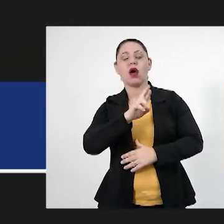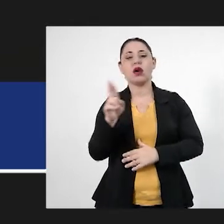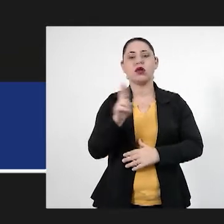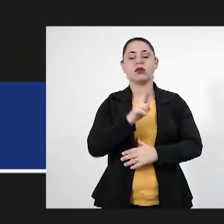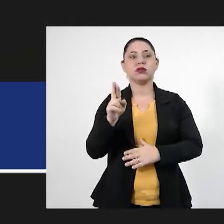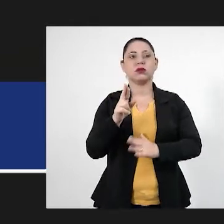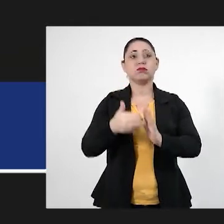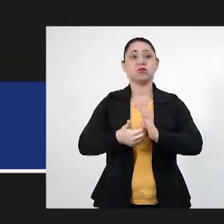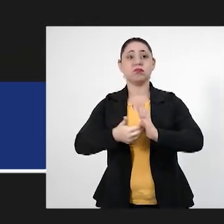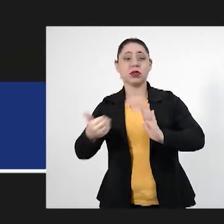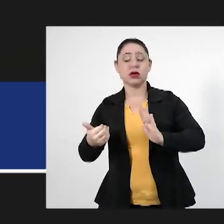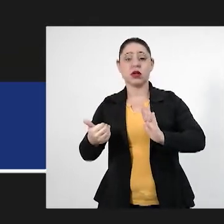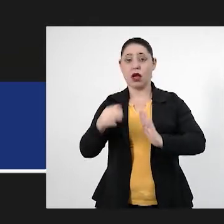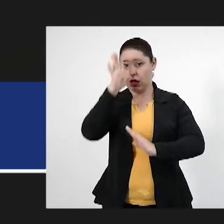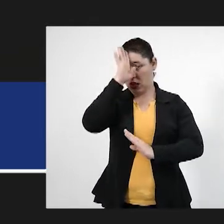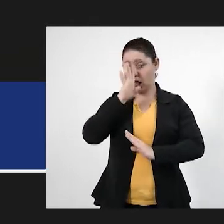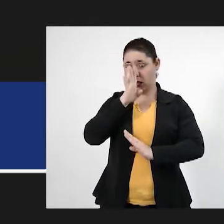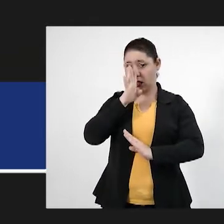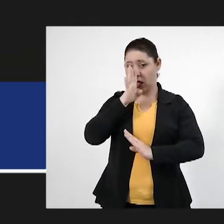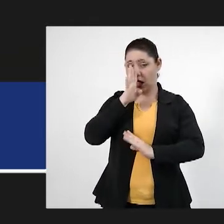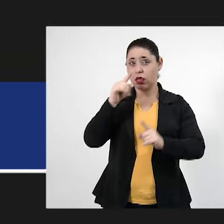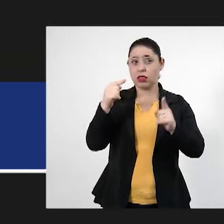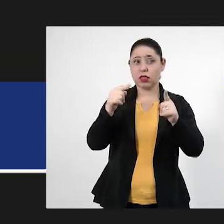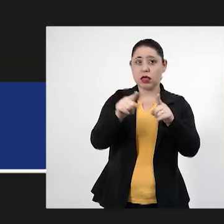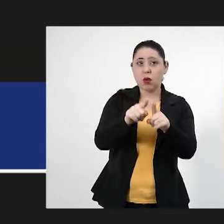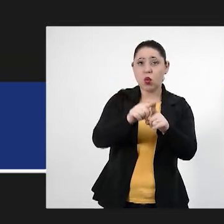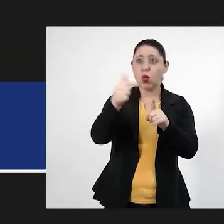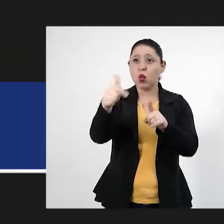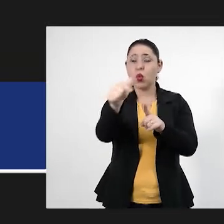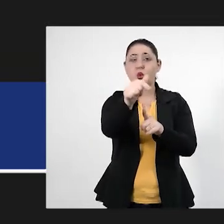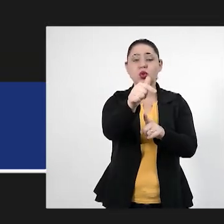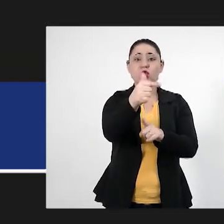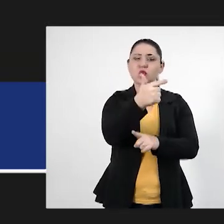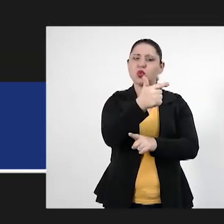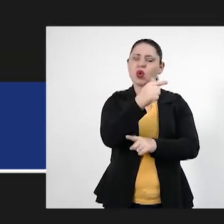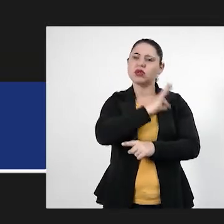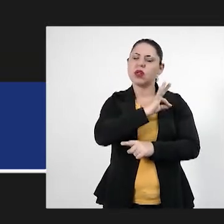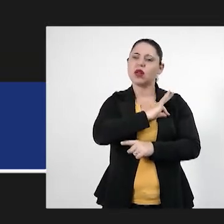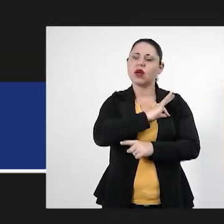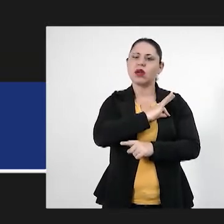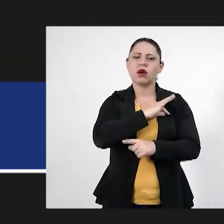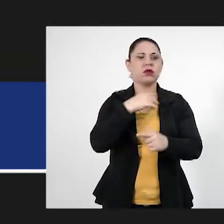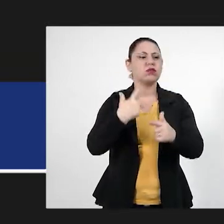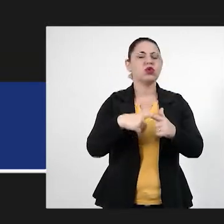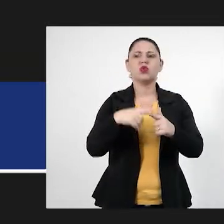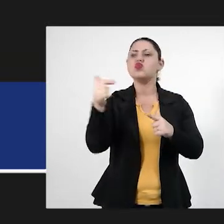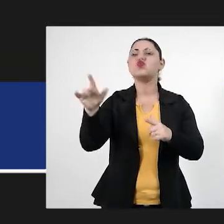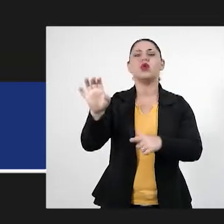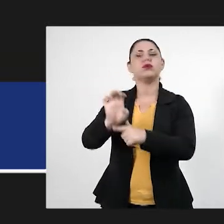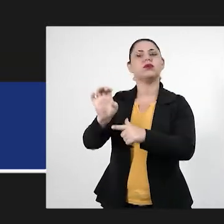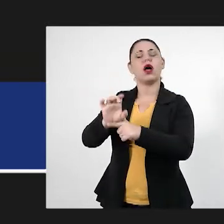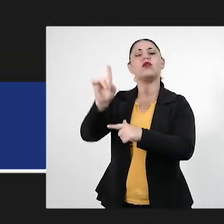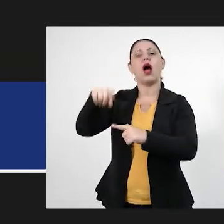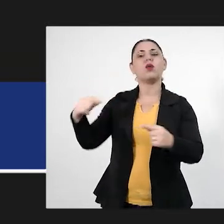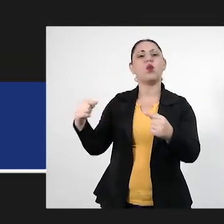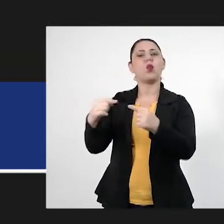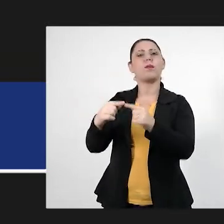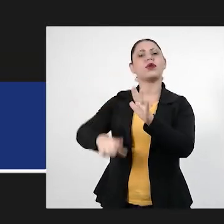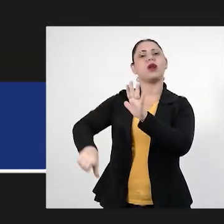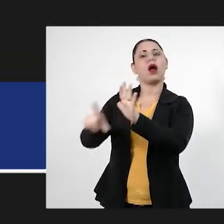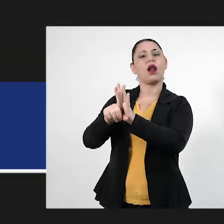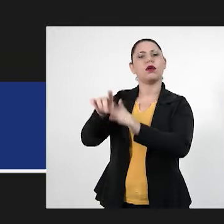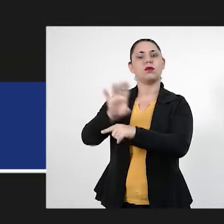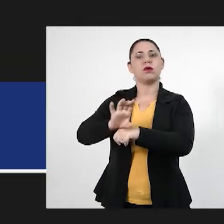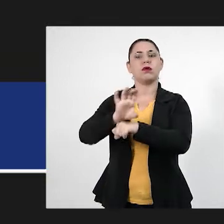R$3.000. Outros estados tiraram também até 2 salários mínimos. Por que que